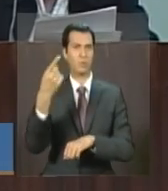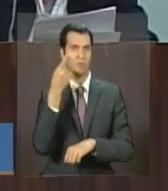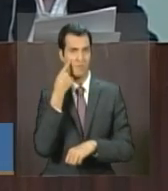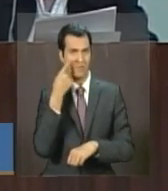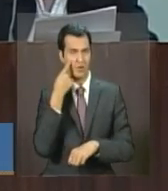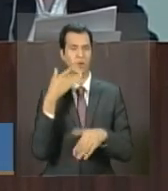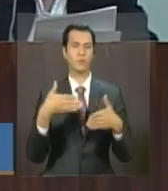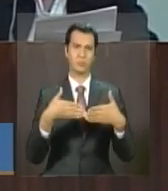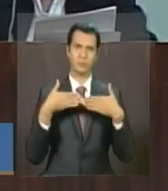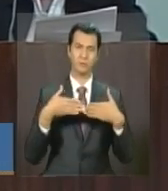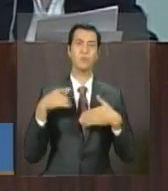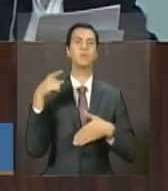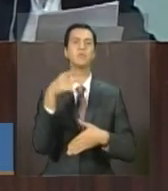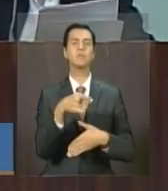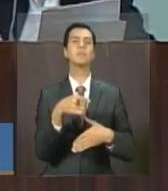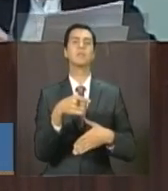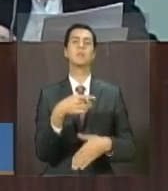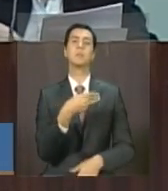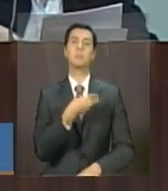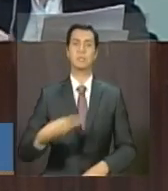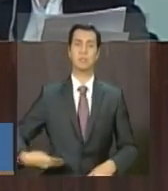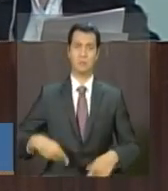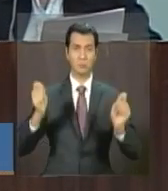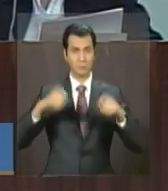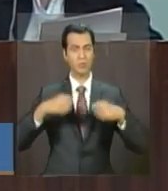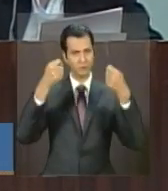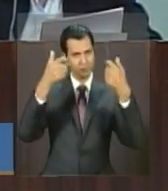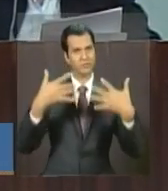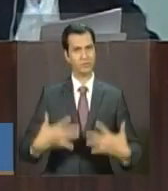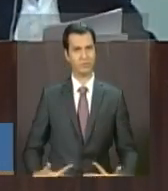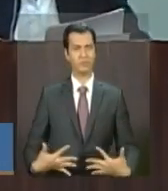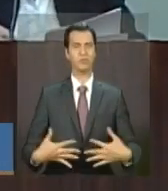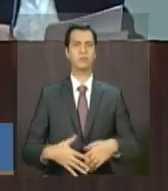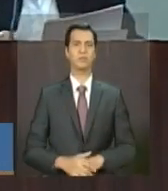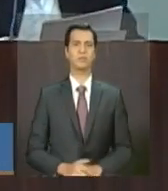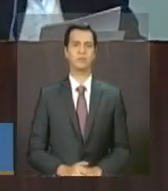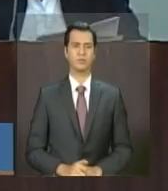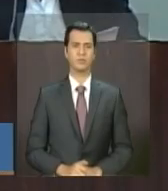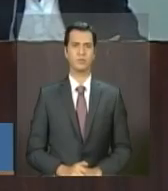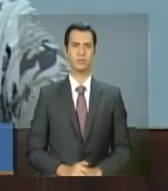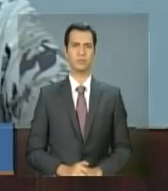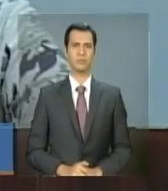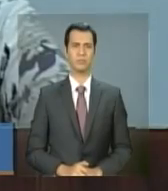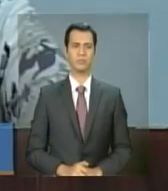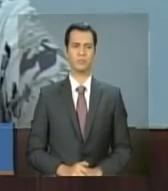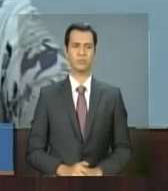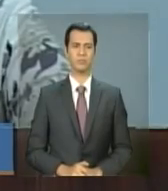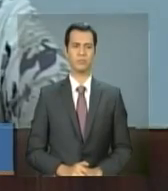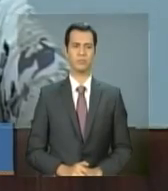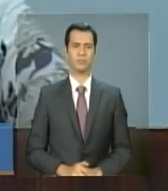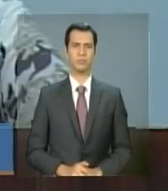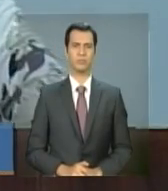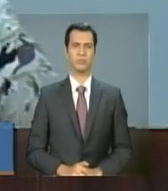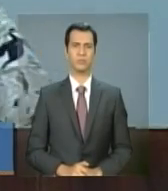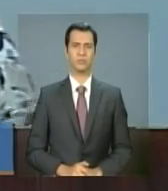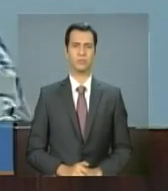faça a apresentação do plano. Da presidenta também? Da presidenta também. Está certo.